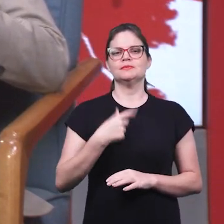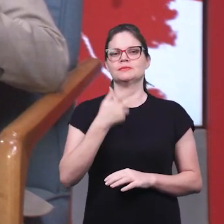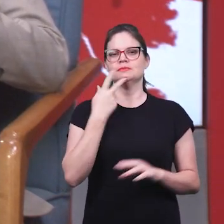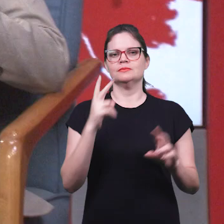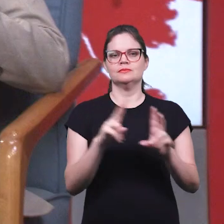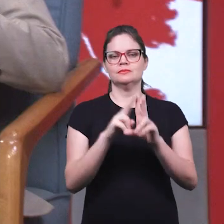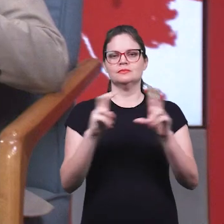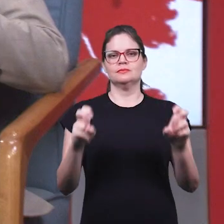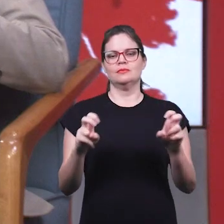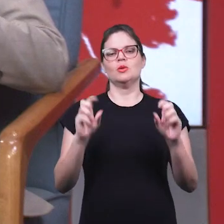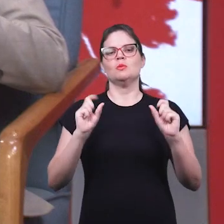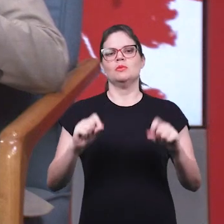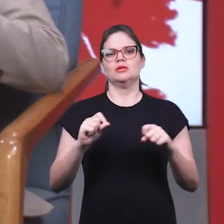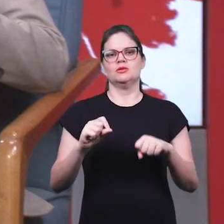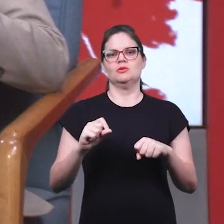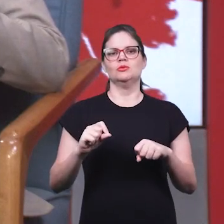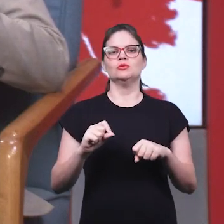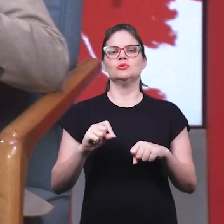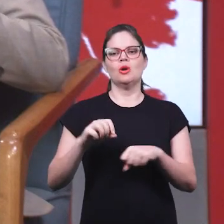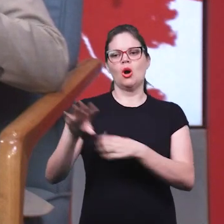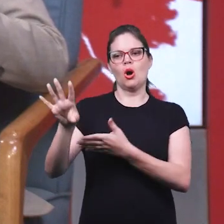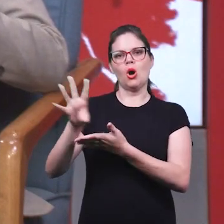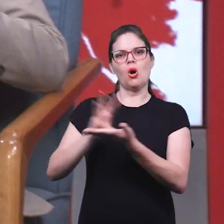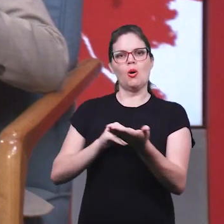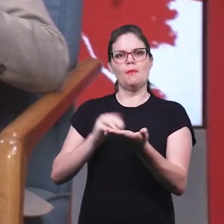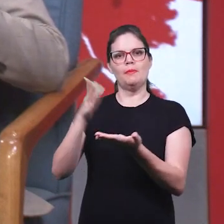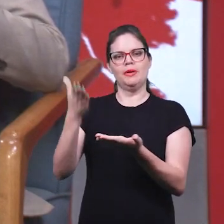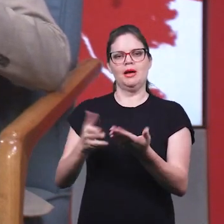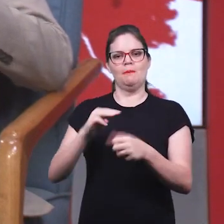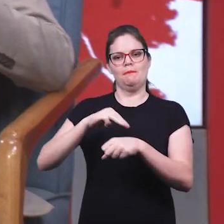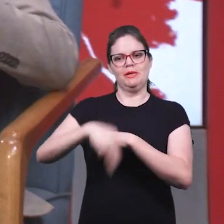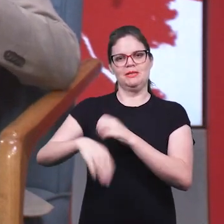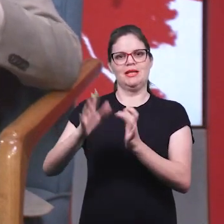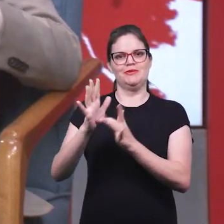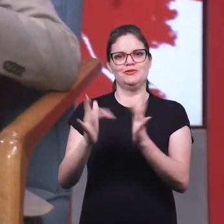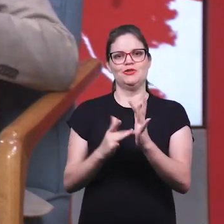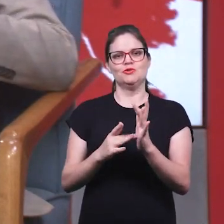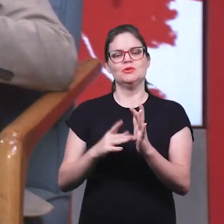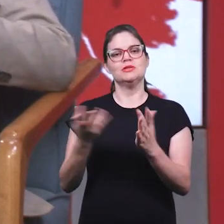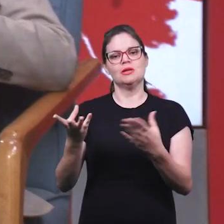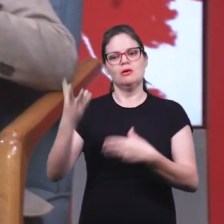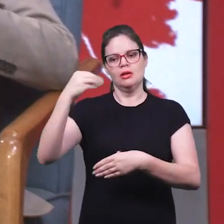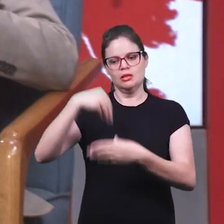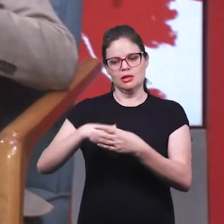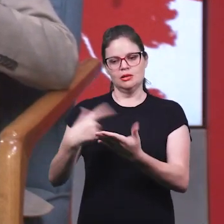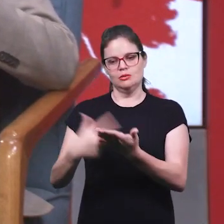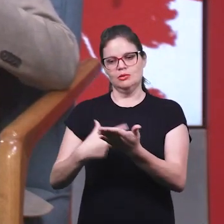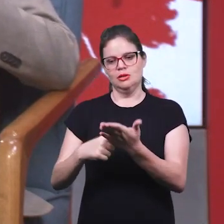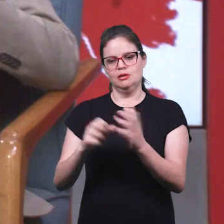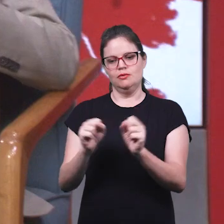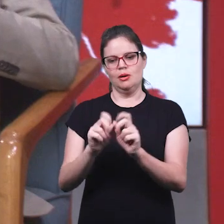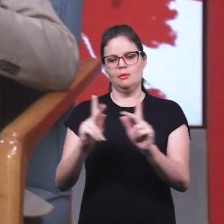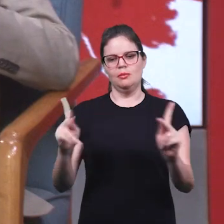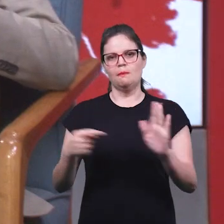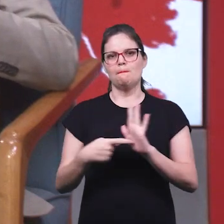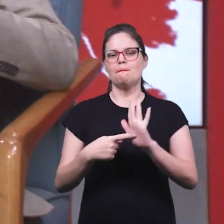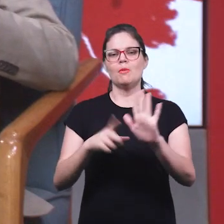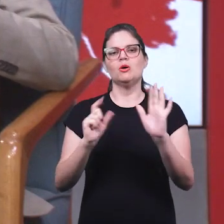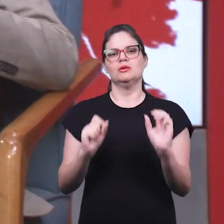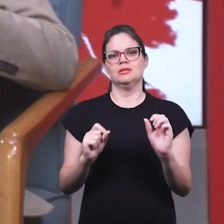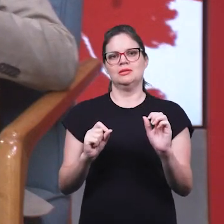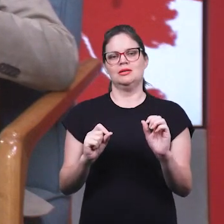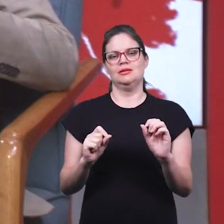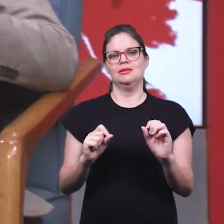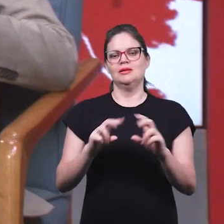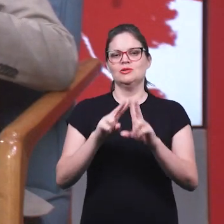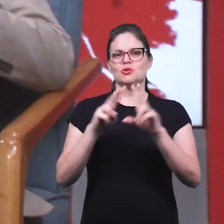sobre o ministério da palavra, nós vamos lá no livro de Apocalipse e vamos ver por que o ministério da palavra é o ministério